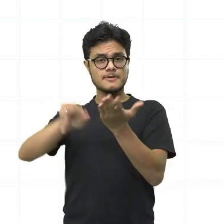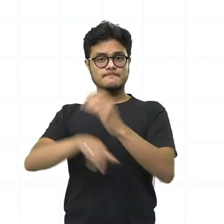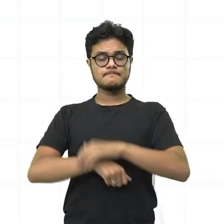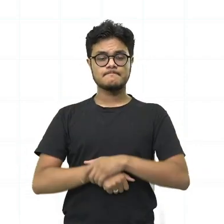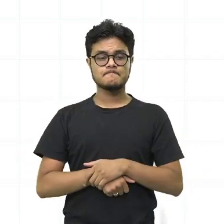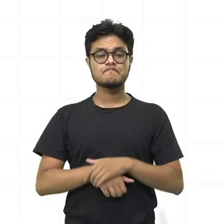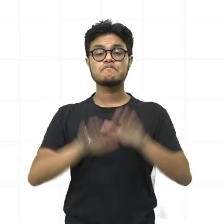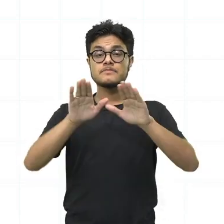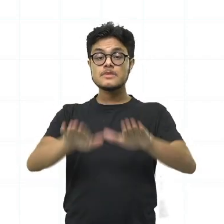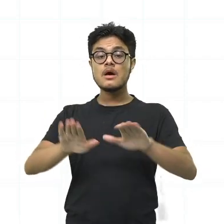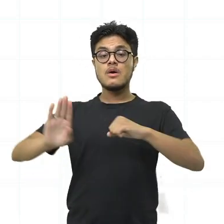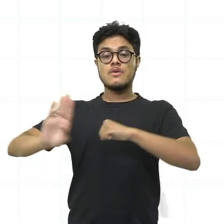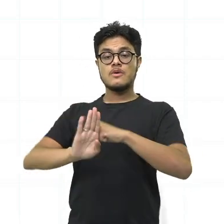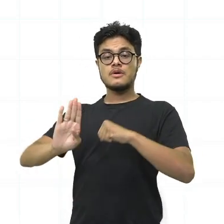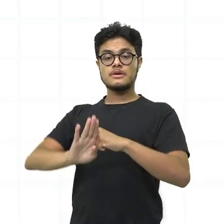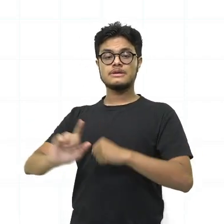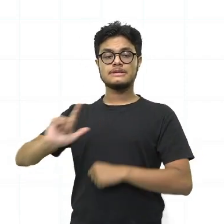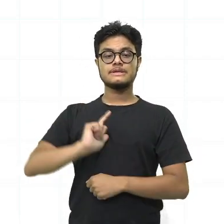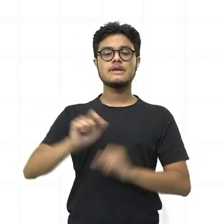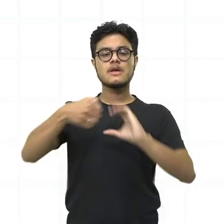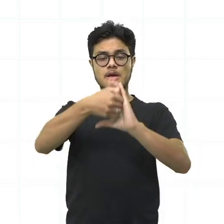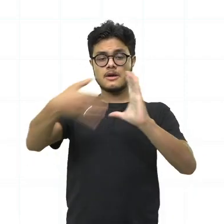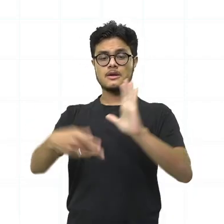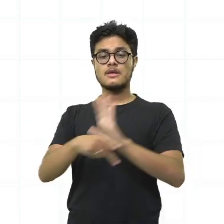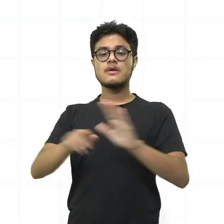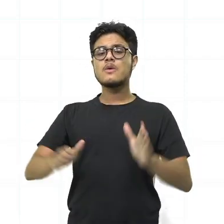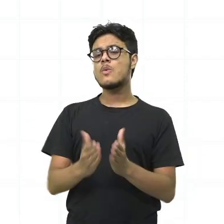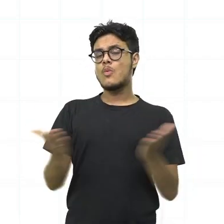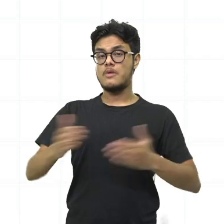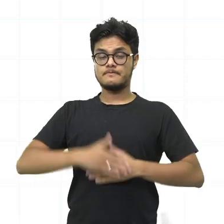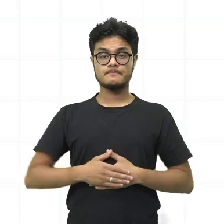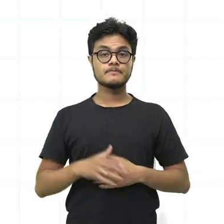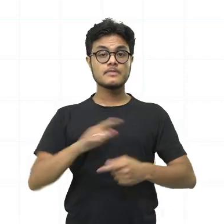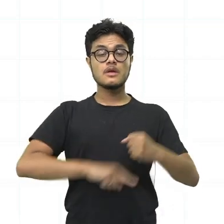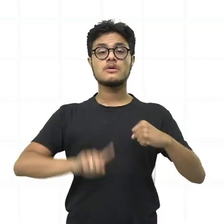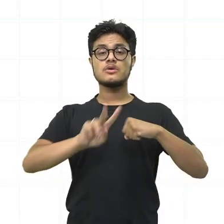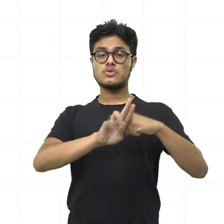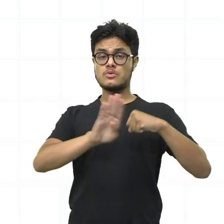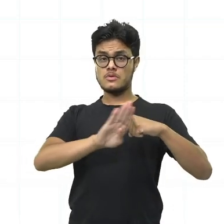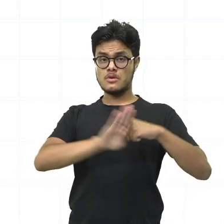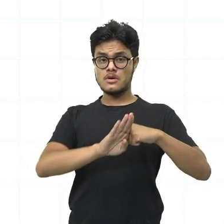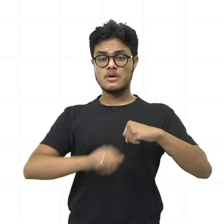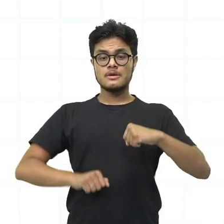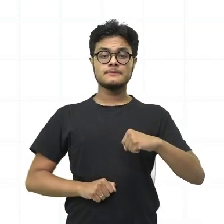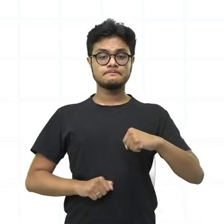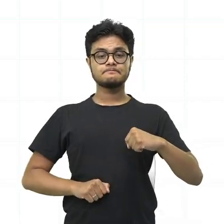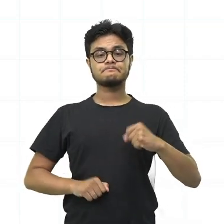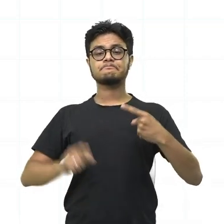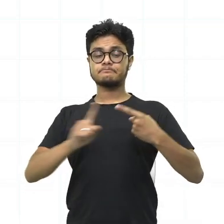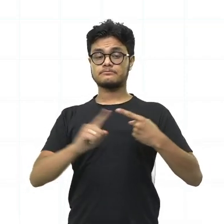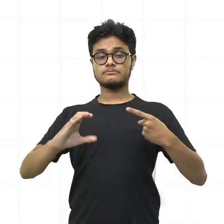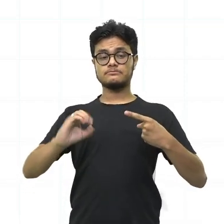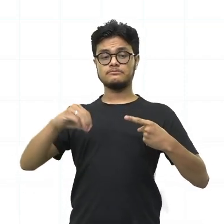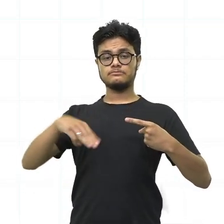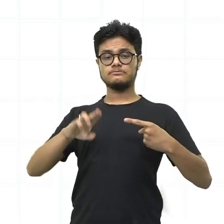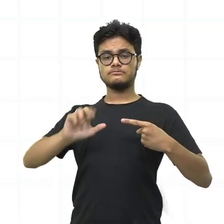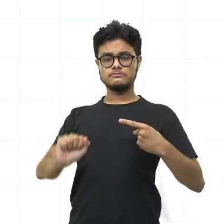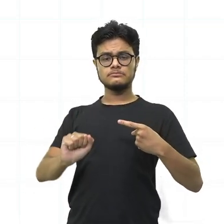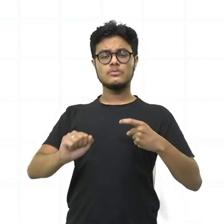tá? E os substantivos, eles possuem a seguinte classificação. Eles podem ser comum ou